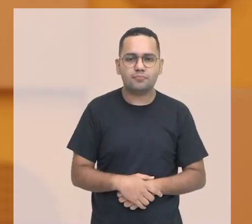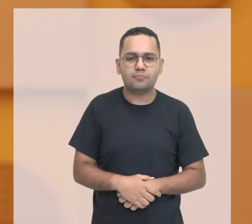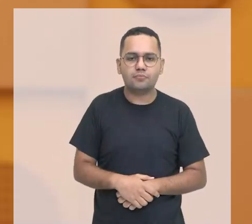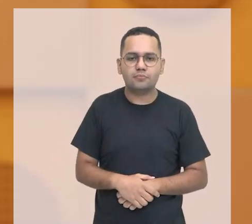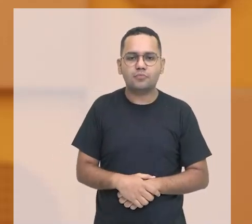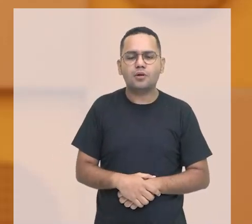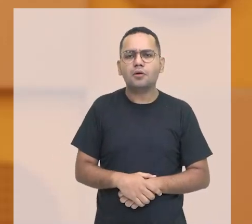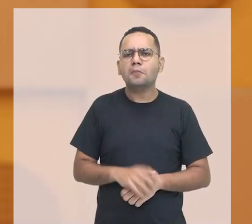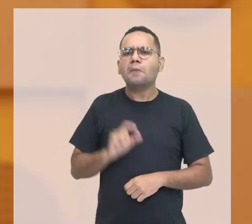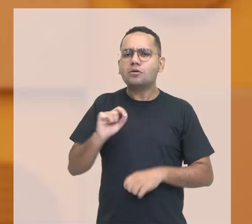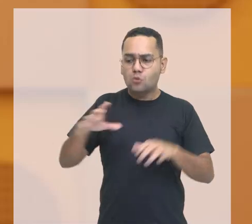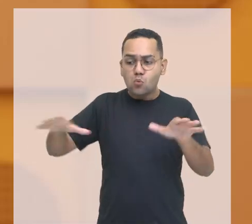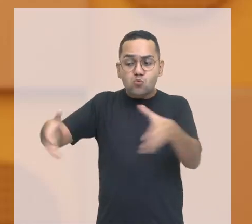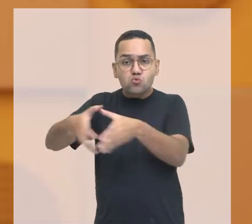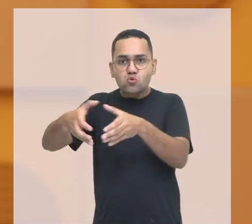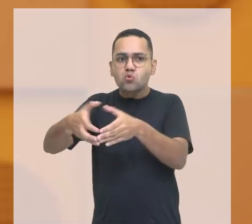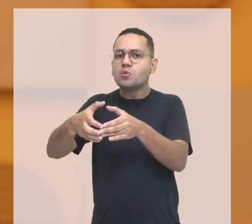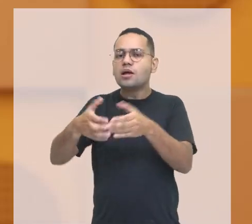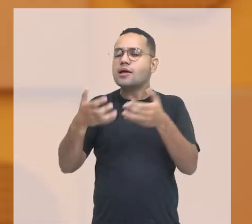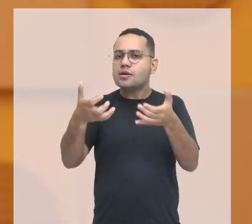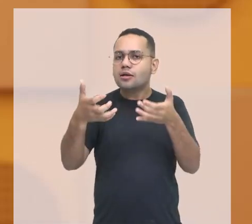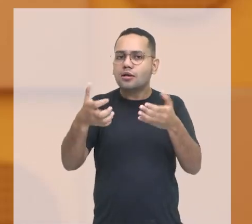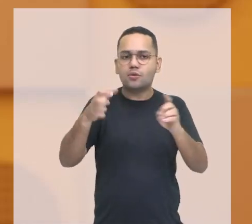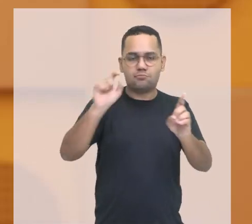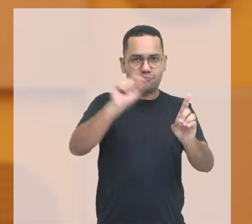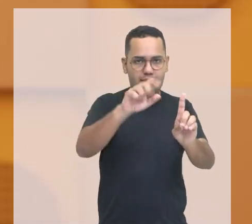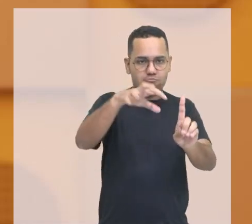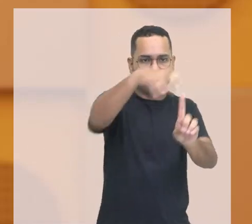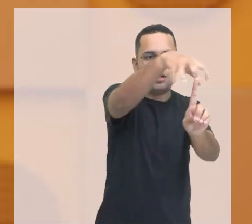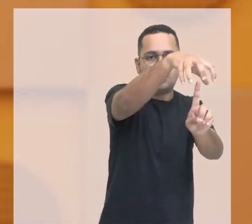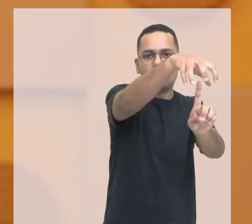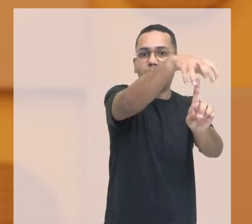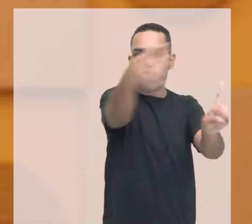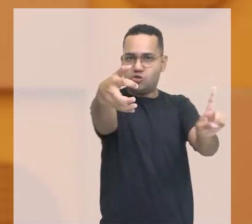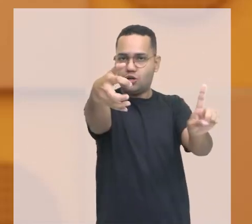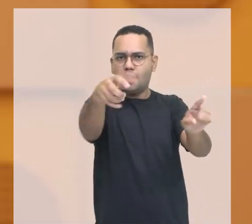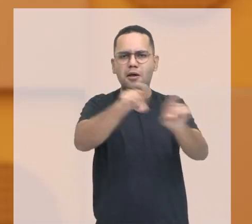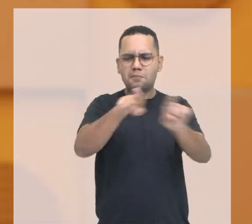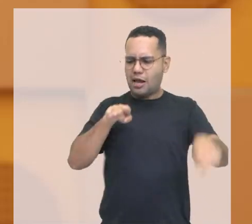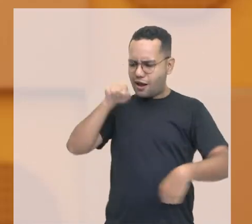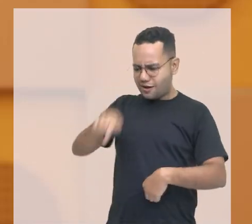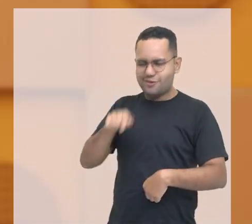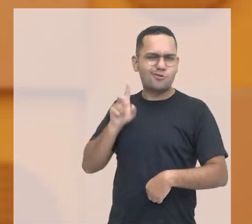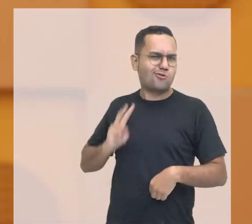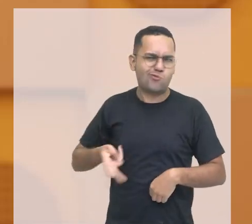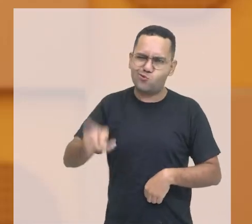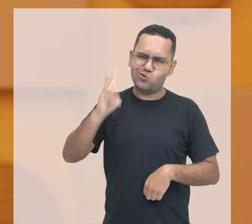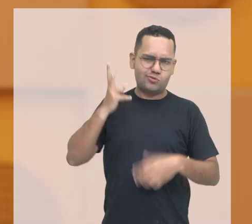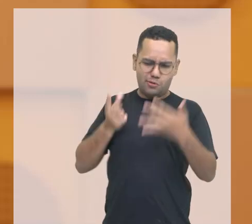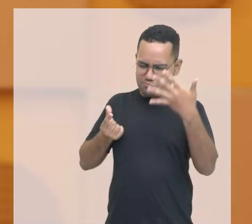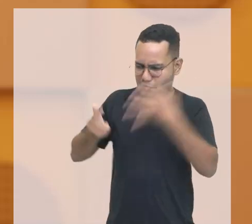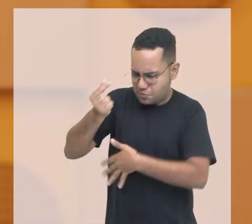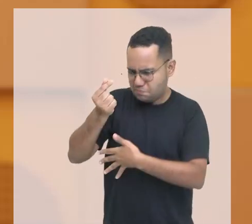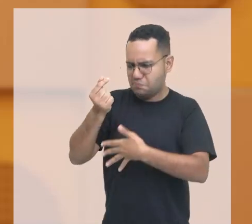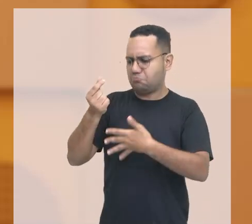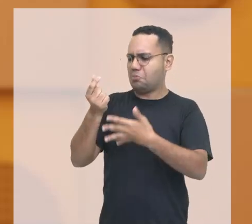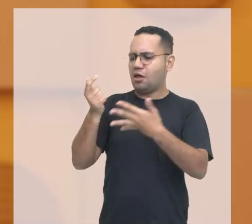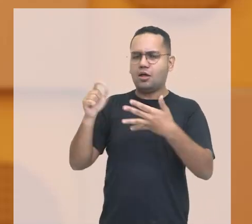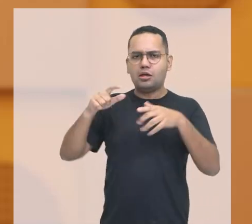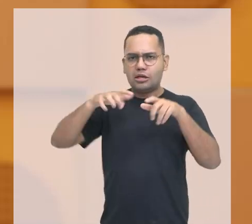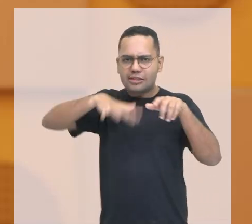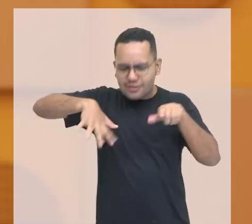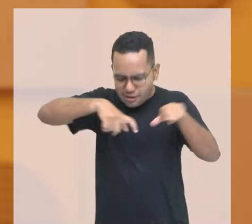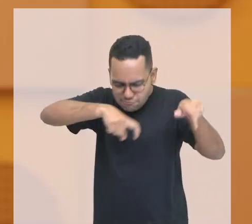Nicolau II do poder, mas queria manter os velhos privilégios da burguesia e dos grandes proprietários rurais, tá,